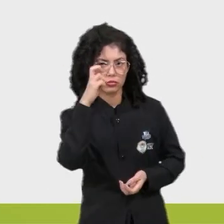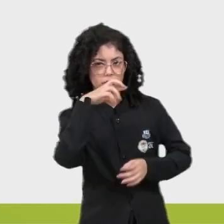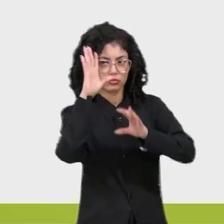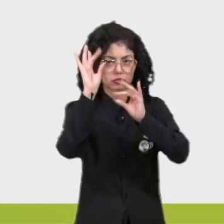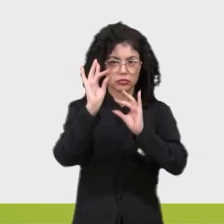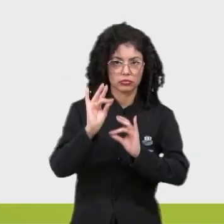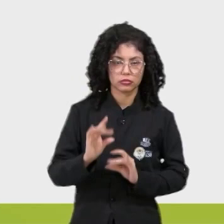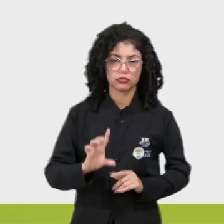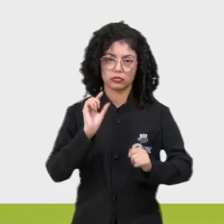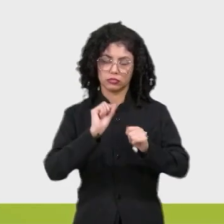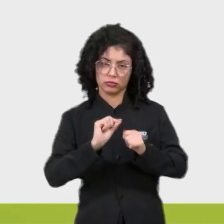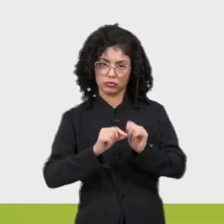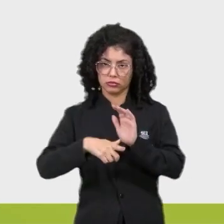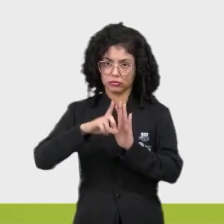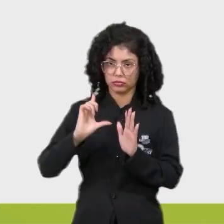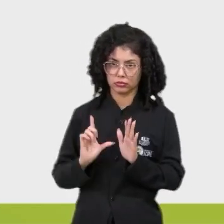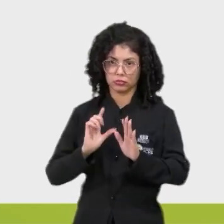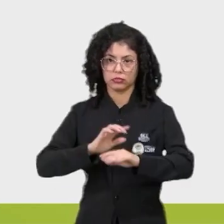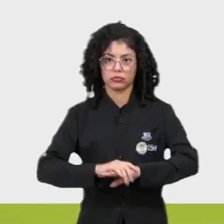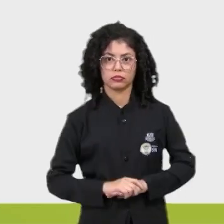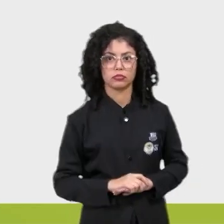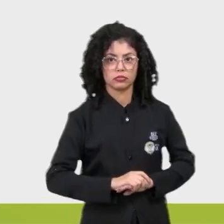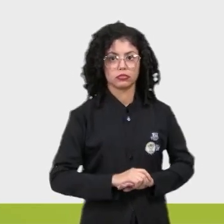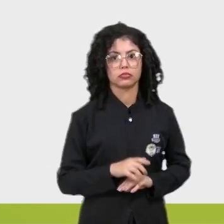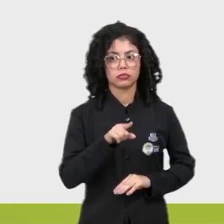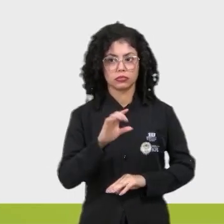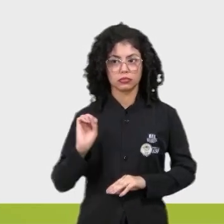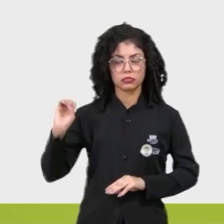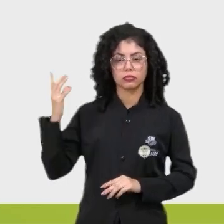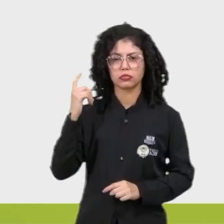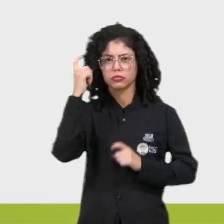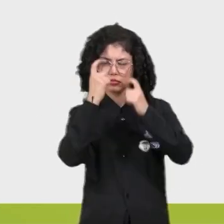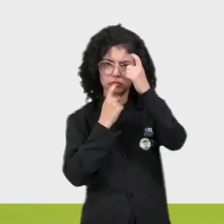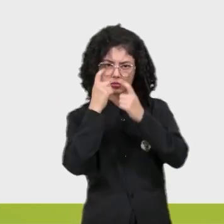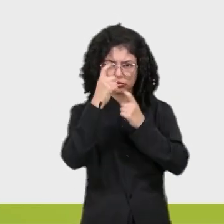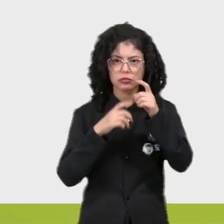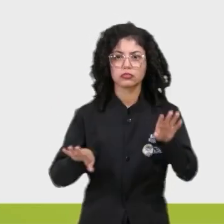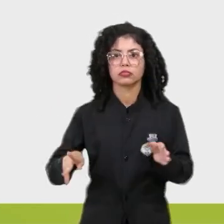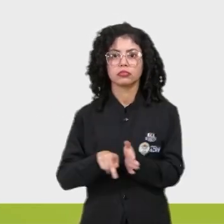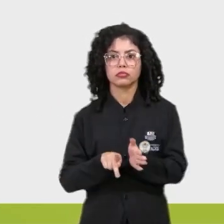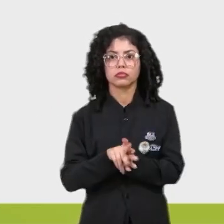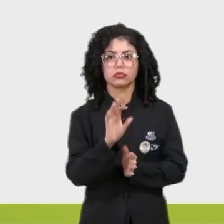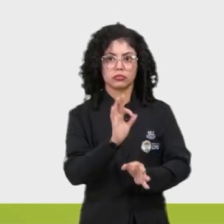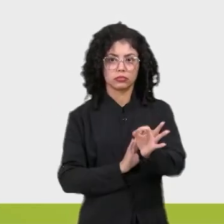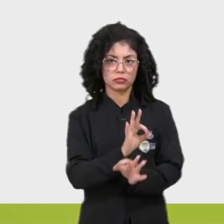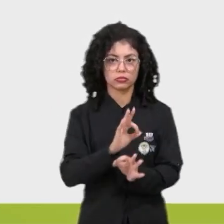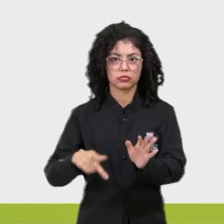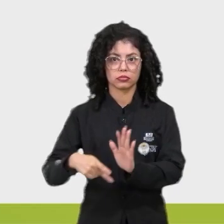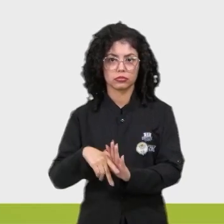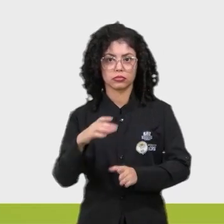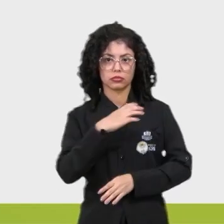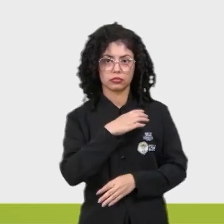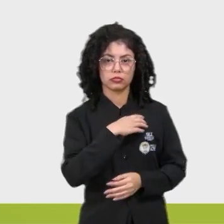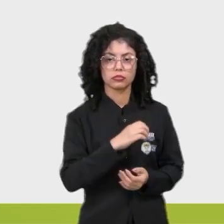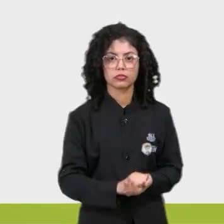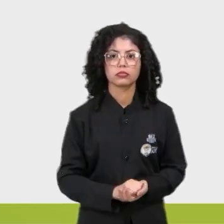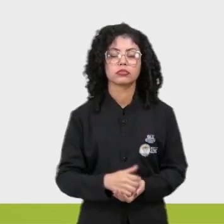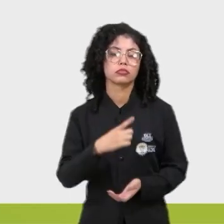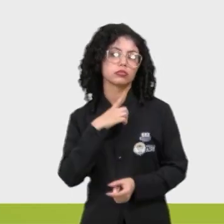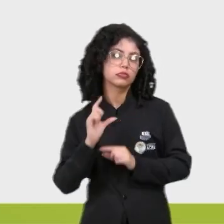e analisado antes da sua execução. Nesse caso, há uma preocupação com a configuração da cidade. Então, nós temos